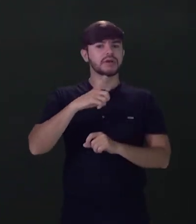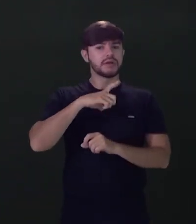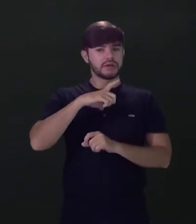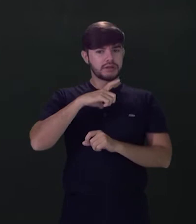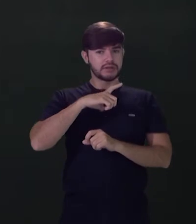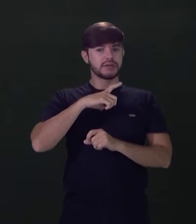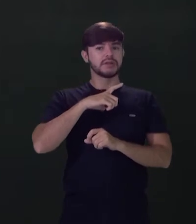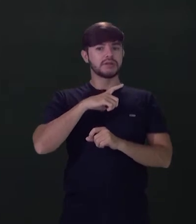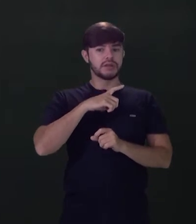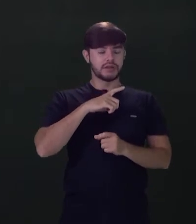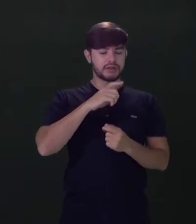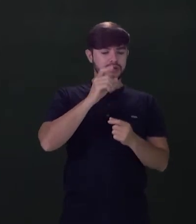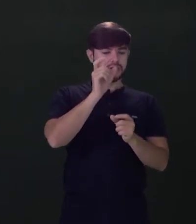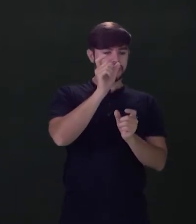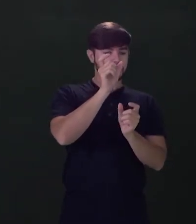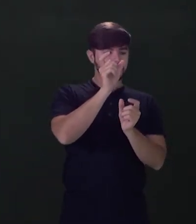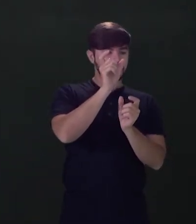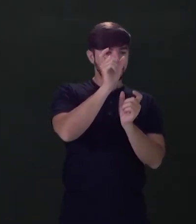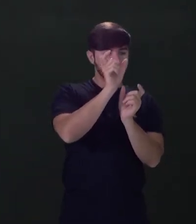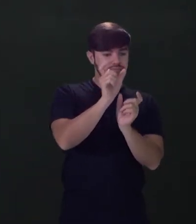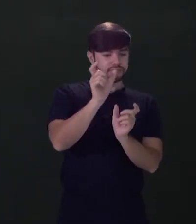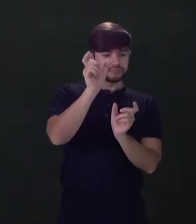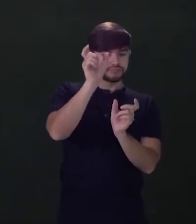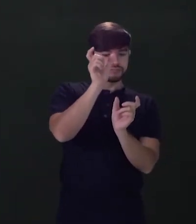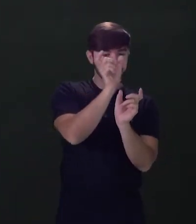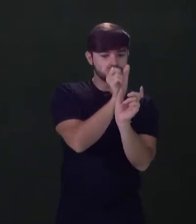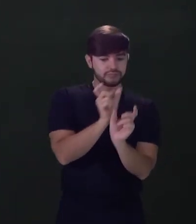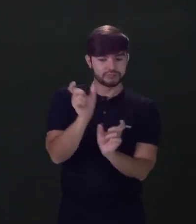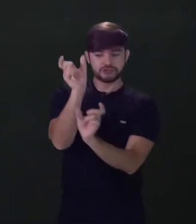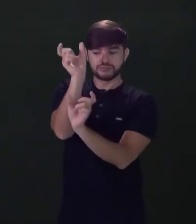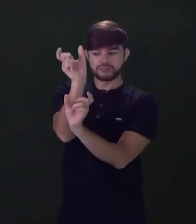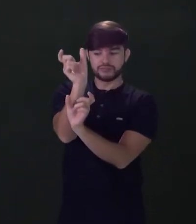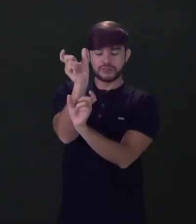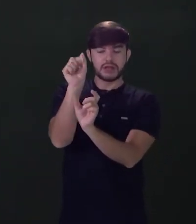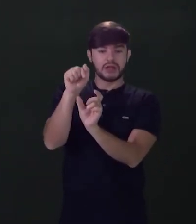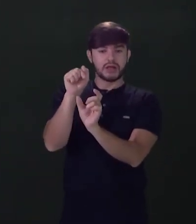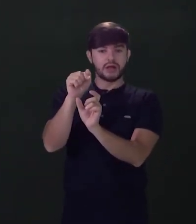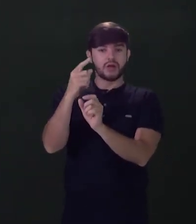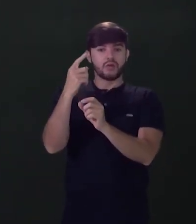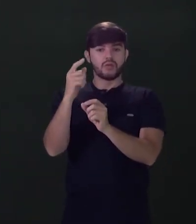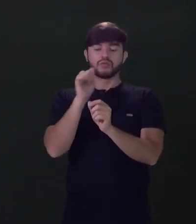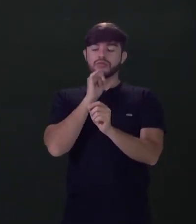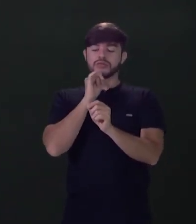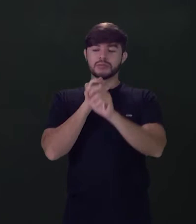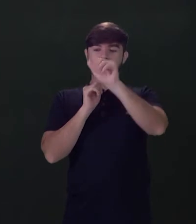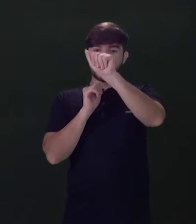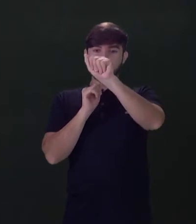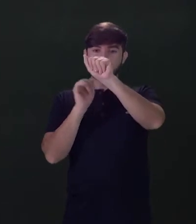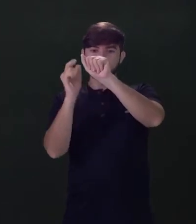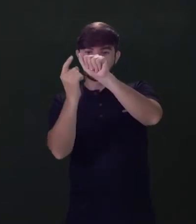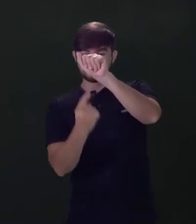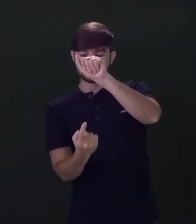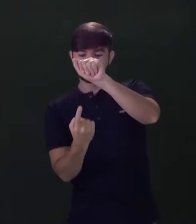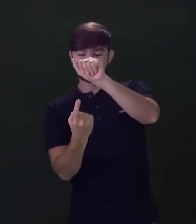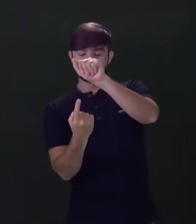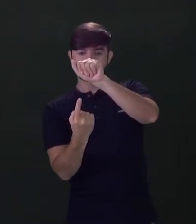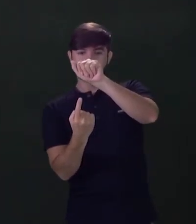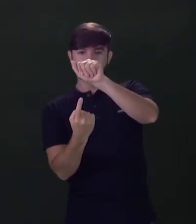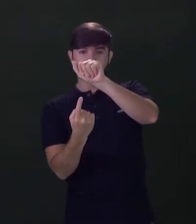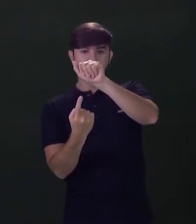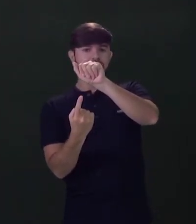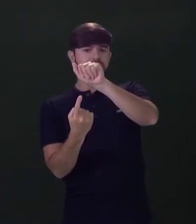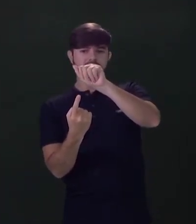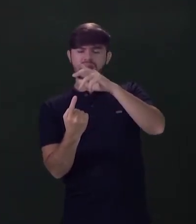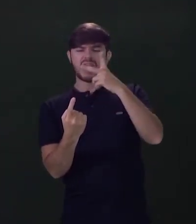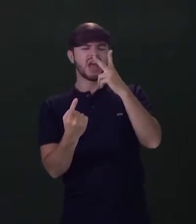denominador igual a 1 sobre ele. Então, aliás, sobre. Então, aqui eu tenho a sobre 1, beleza? Que é a mesma coisa